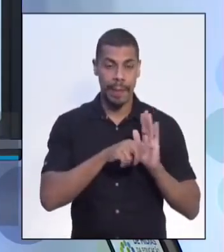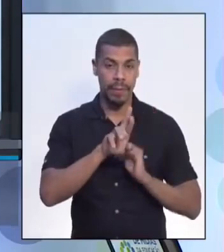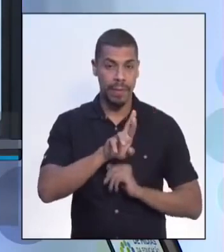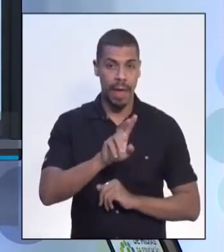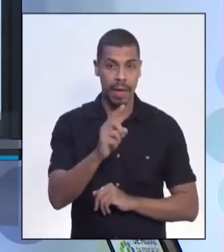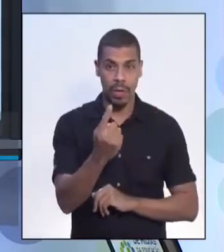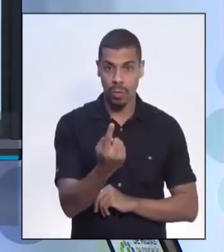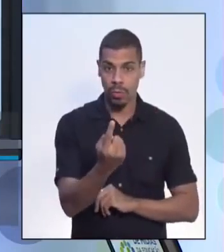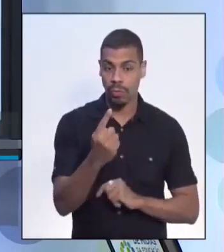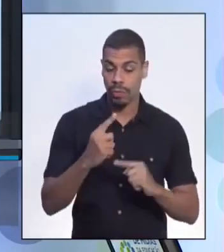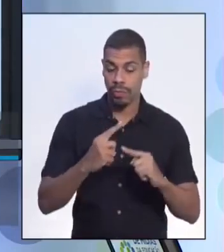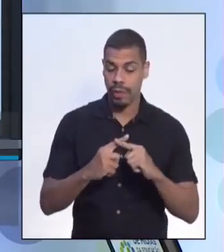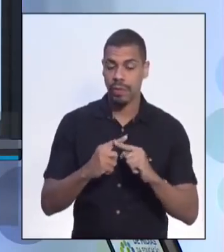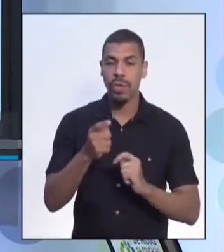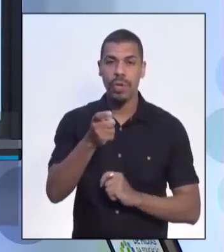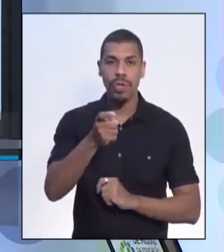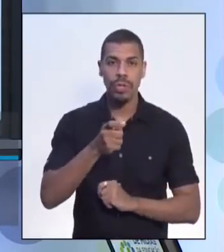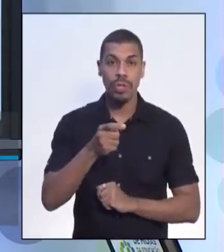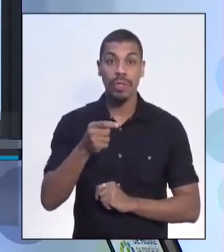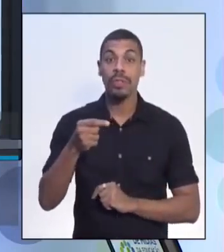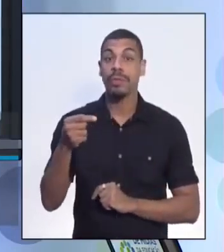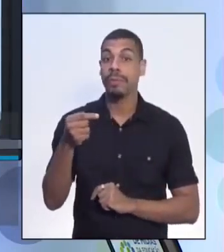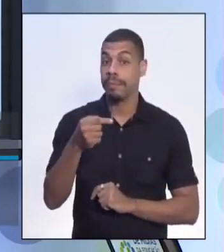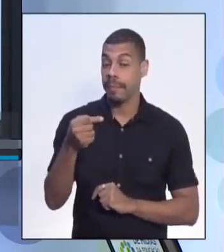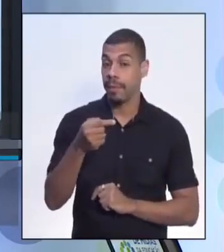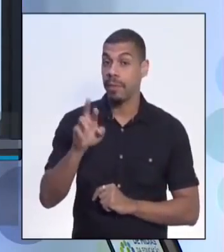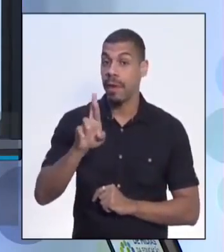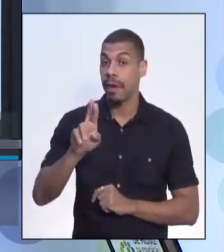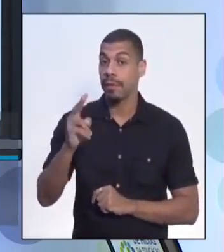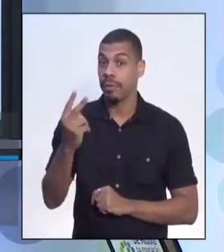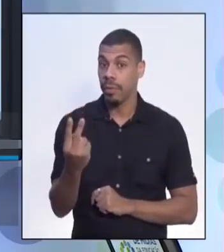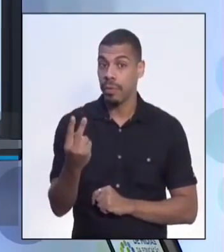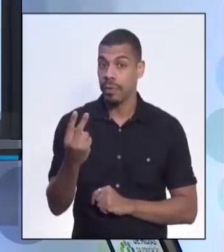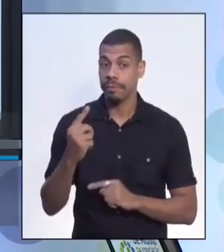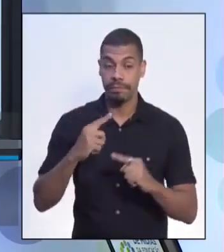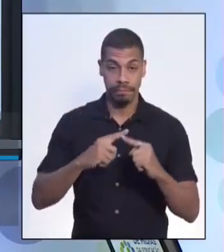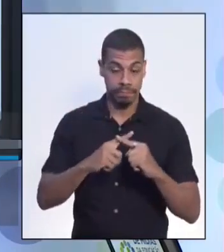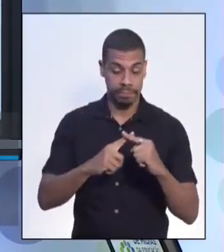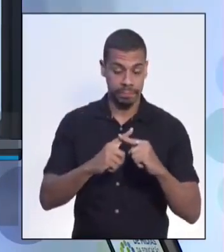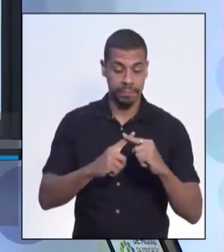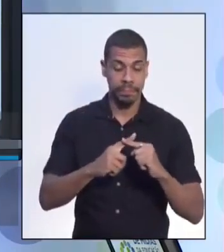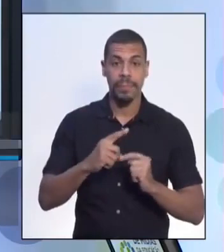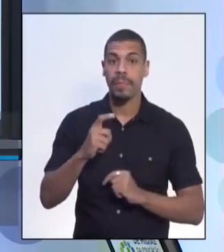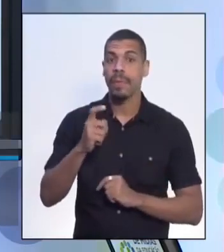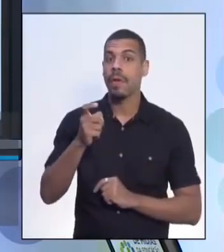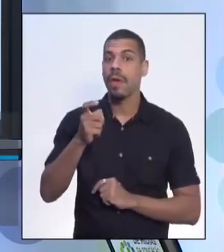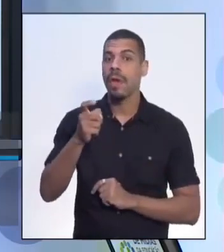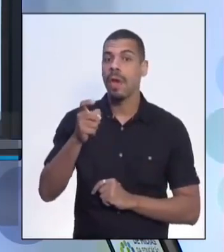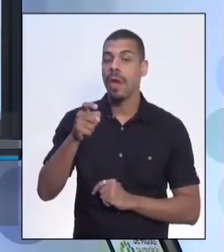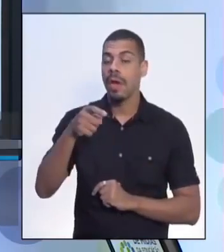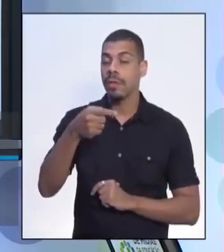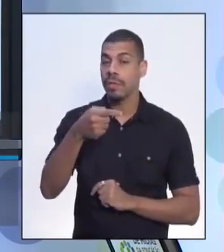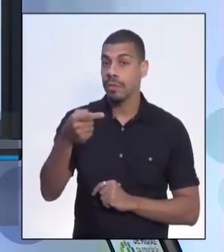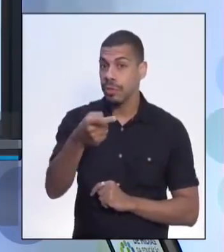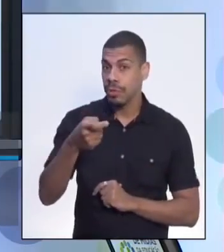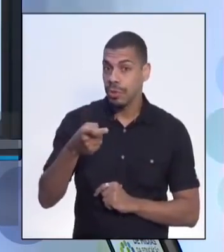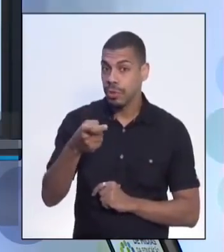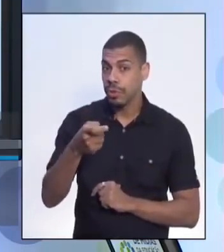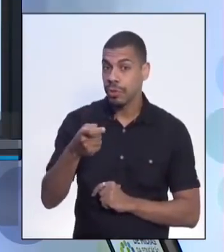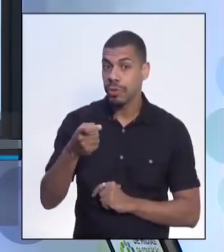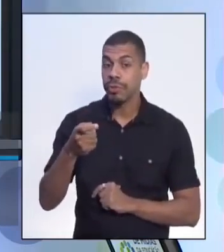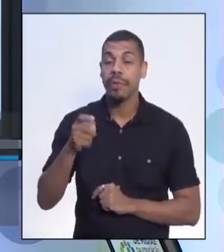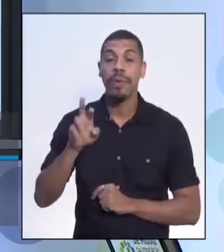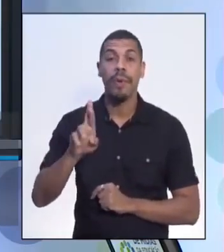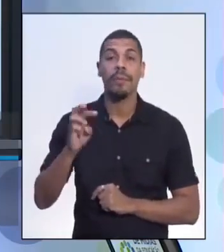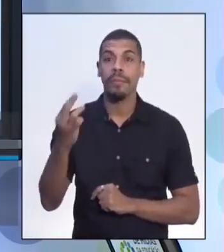R1 vezes X menos R2 vezes X menos R3 igual a